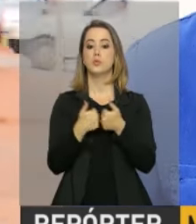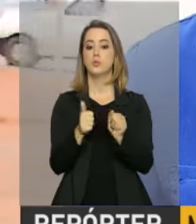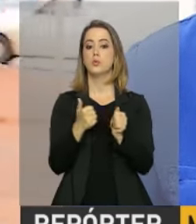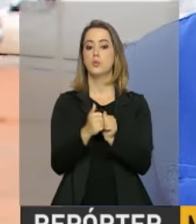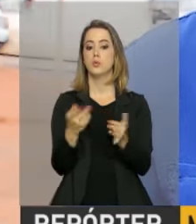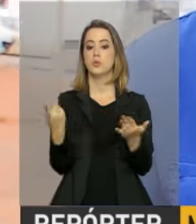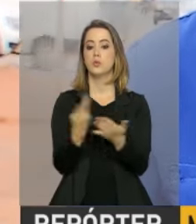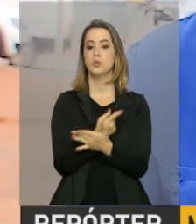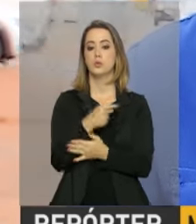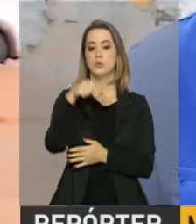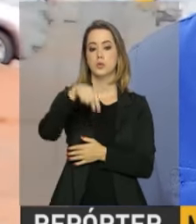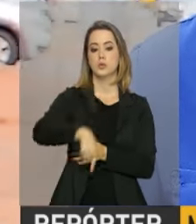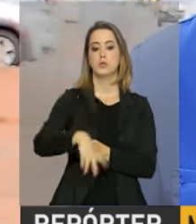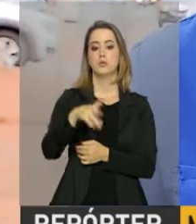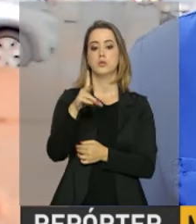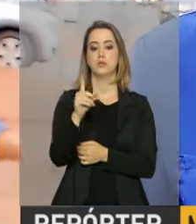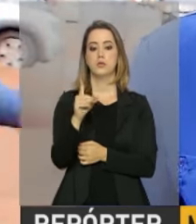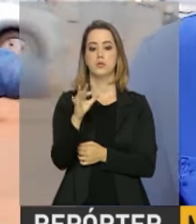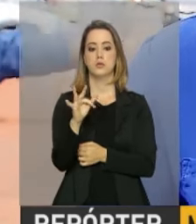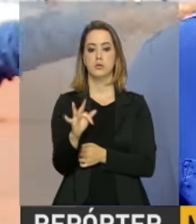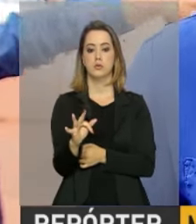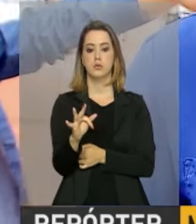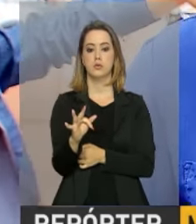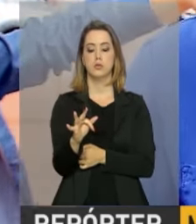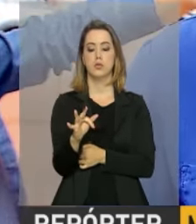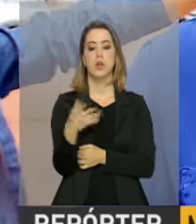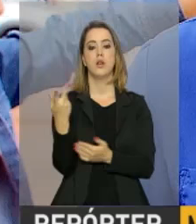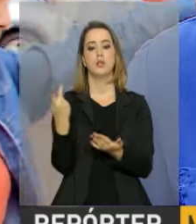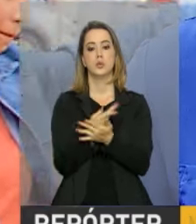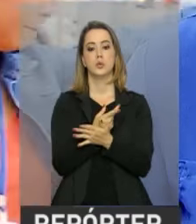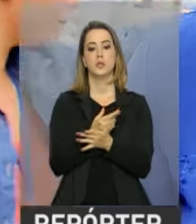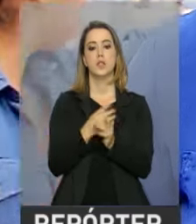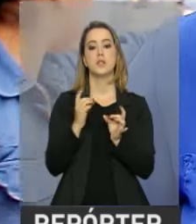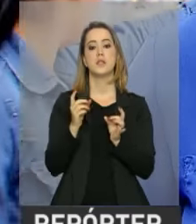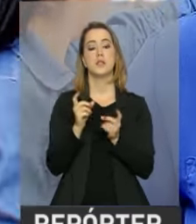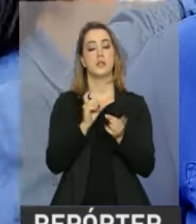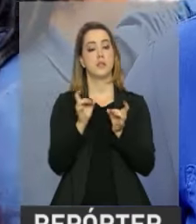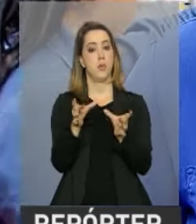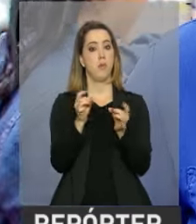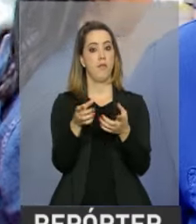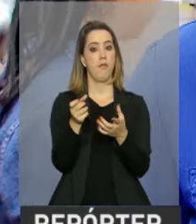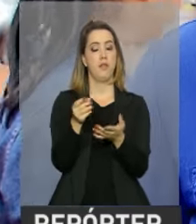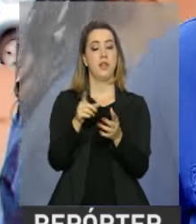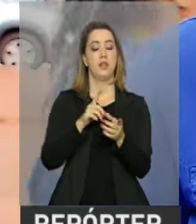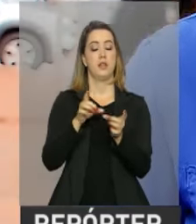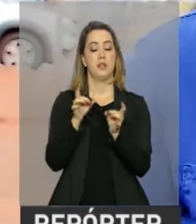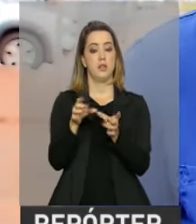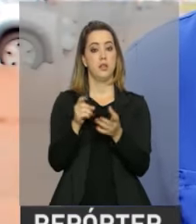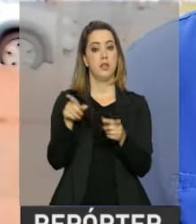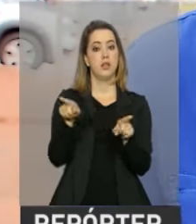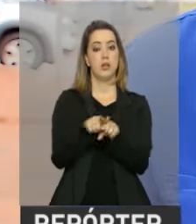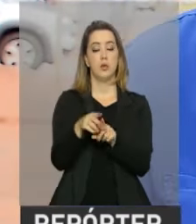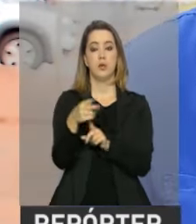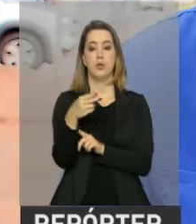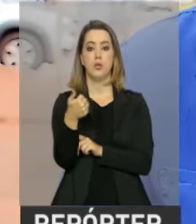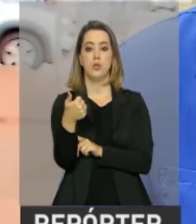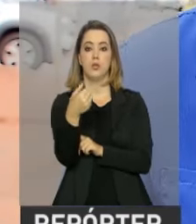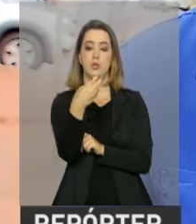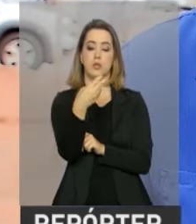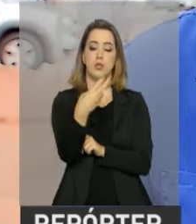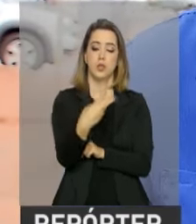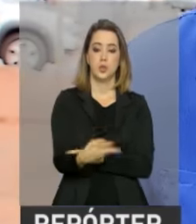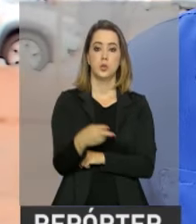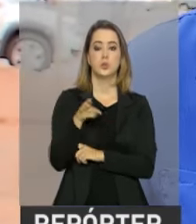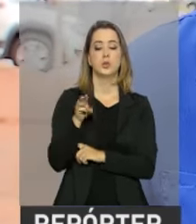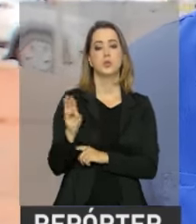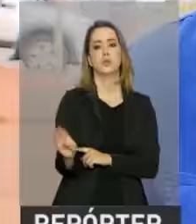primeiramente aqui no distrito federal foi feita uma licitação e o custo desse serviço vai ser de 12 milhões